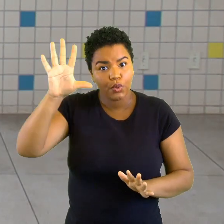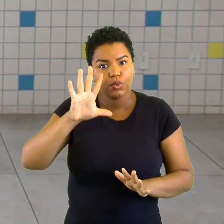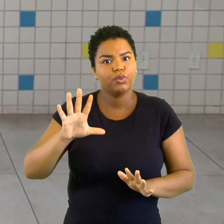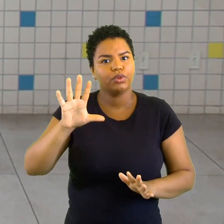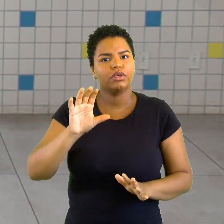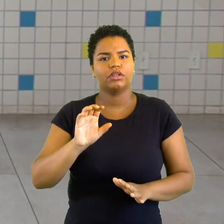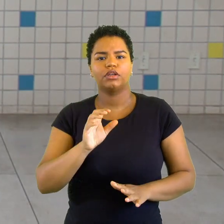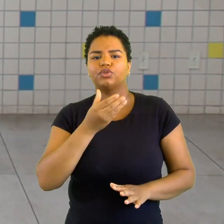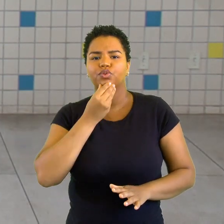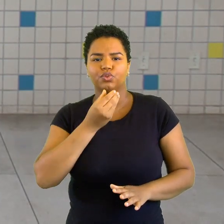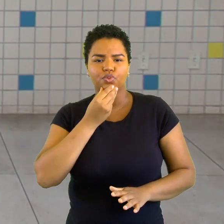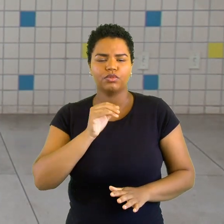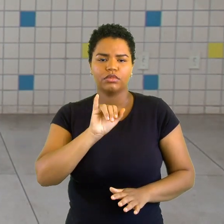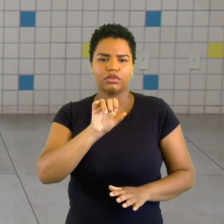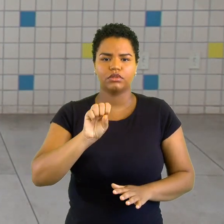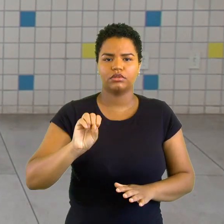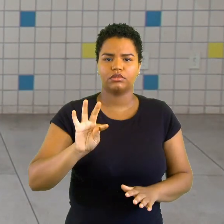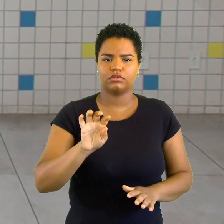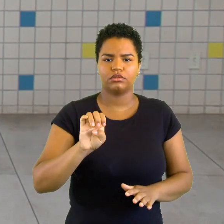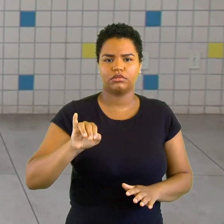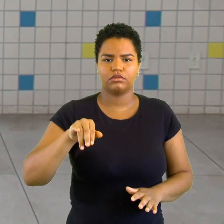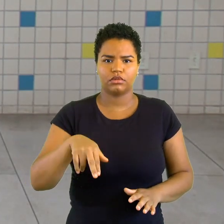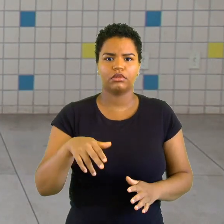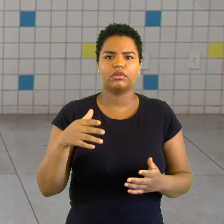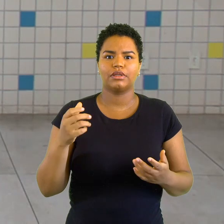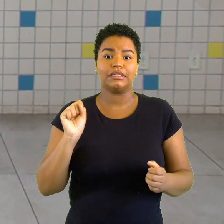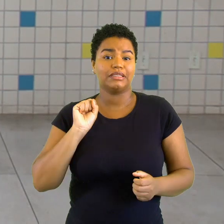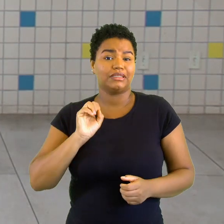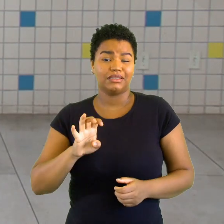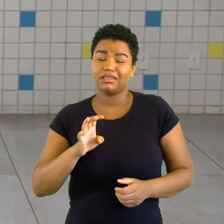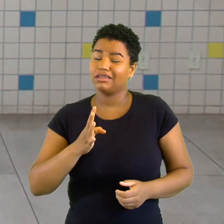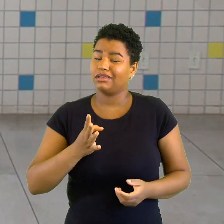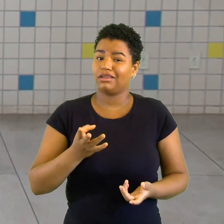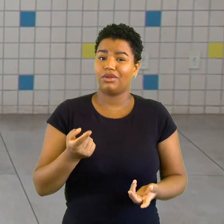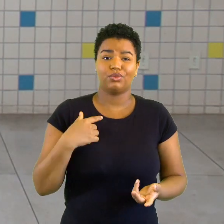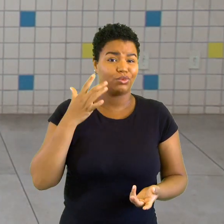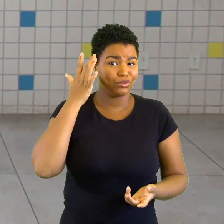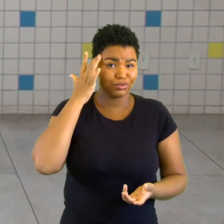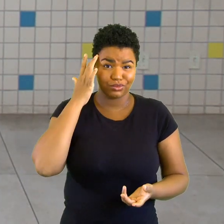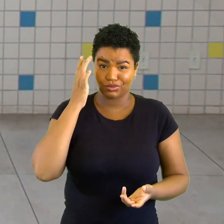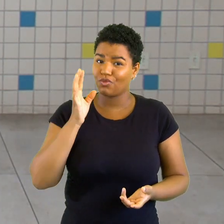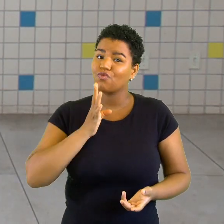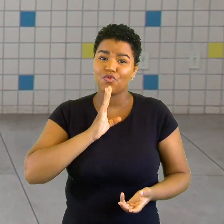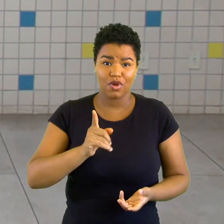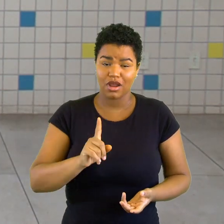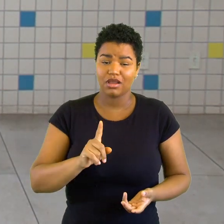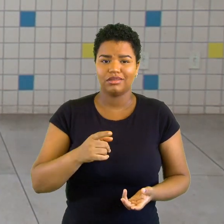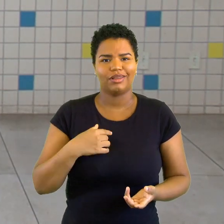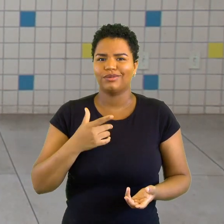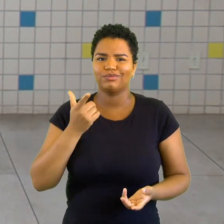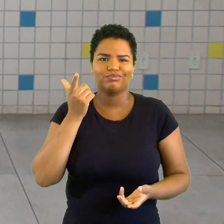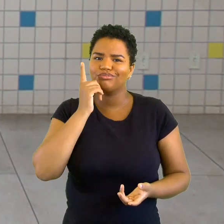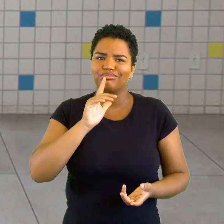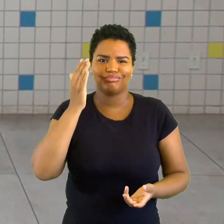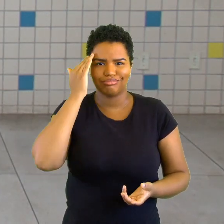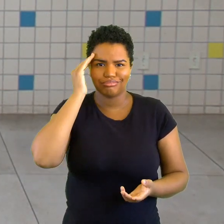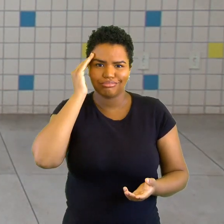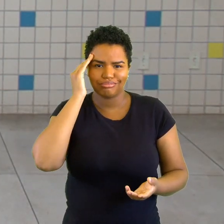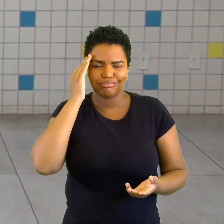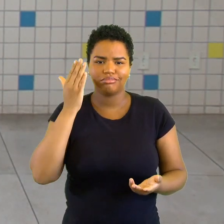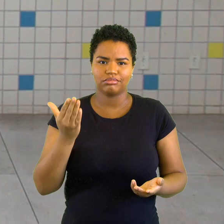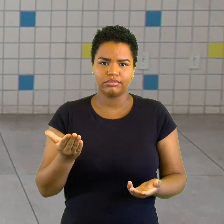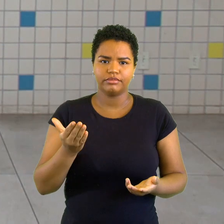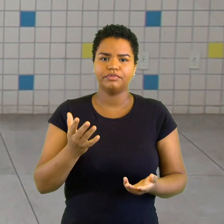sei quem foi Einstein, só que se eu não souber, eu não vou conseguir depreender esse sentido. Então, pessoal, hoje nós trabalhamos